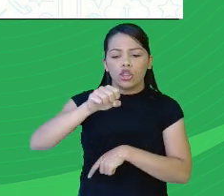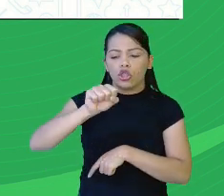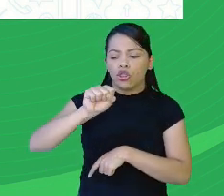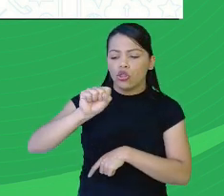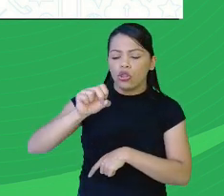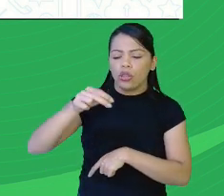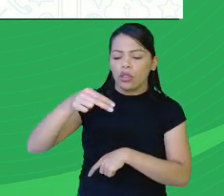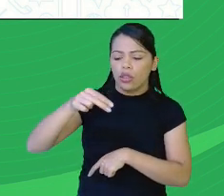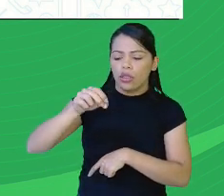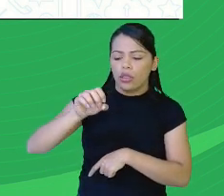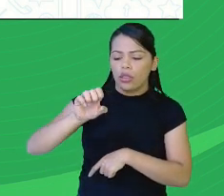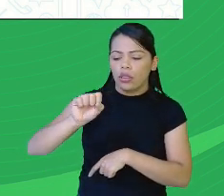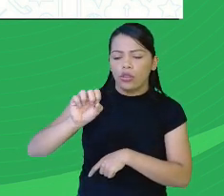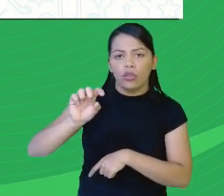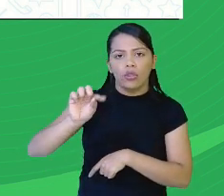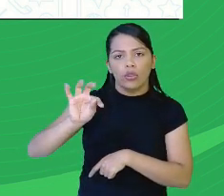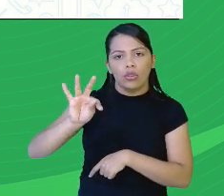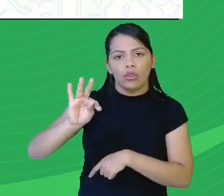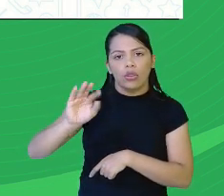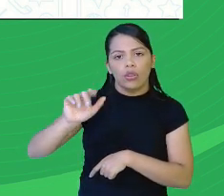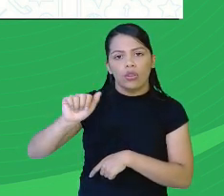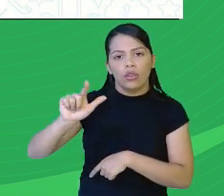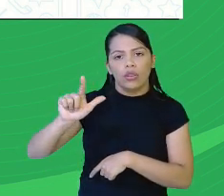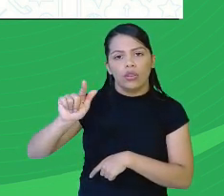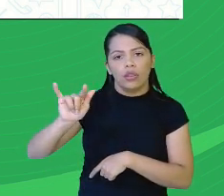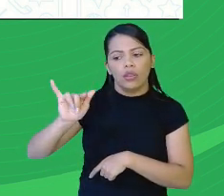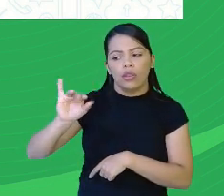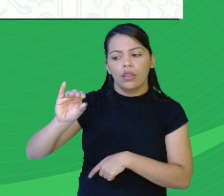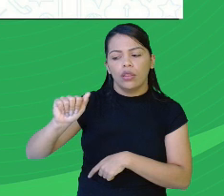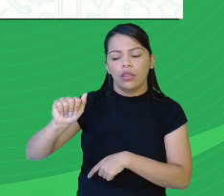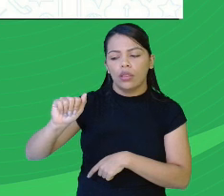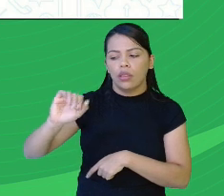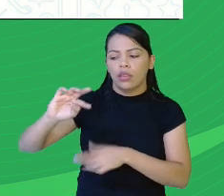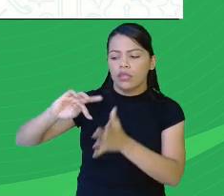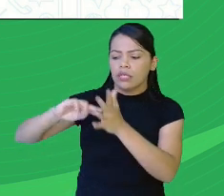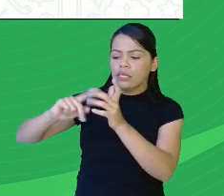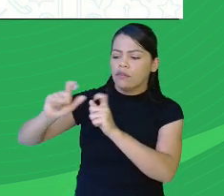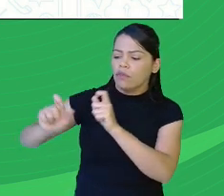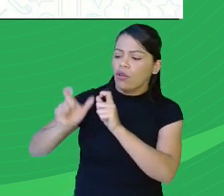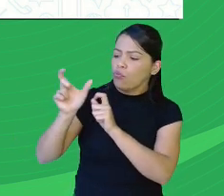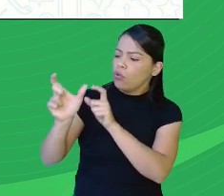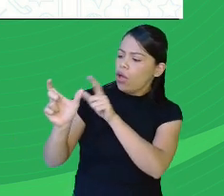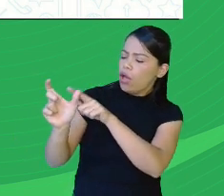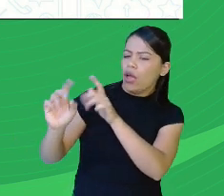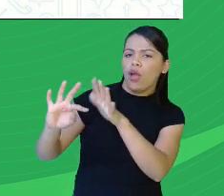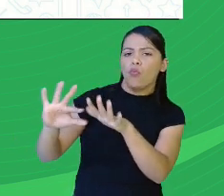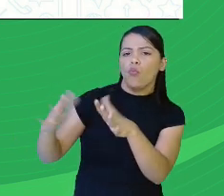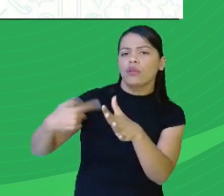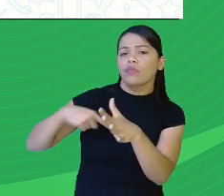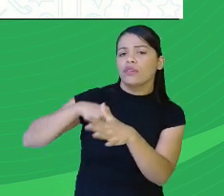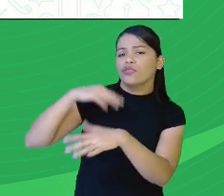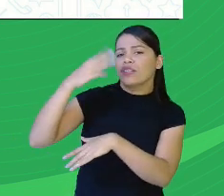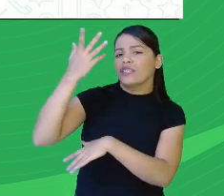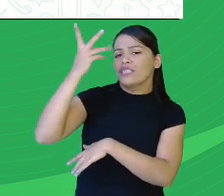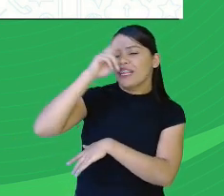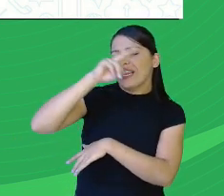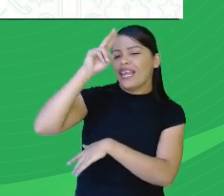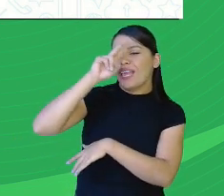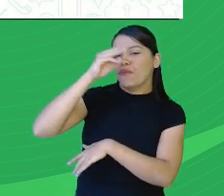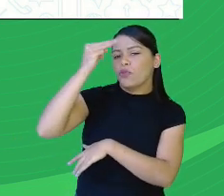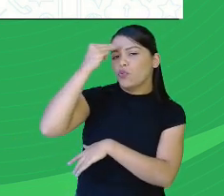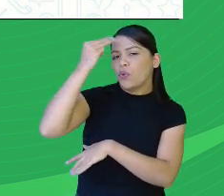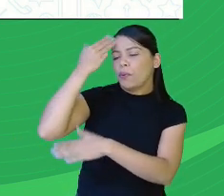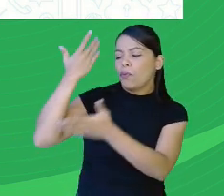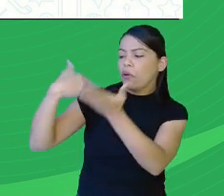de uma forma bem simples. É quando a gente lembra de um momento bem feliz que já passou e a gente até queria que voltasse,